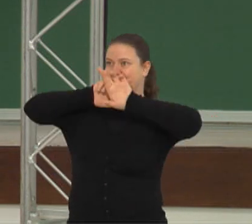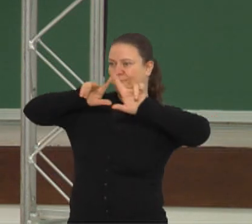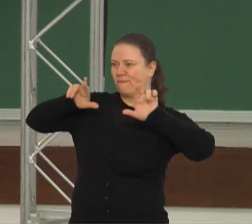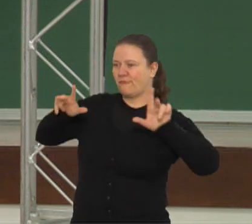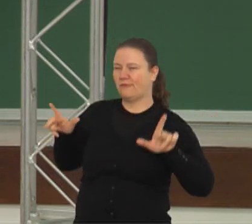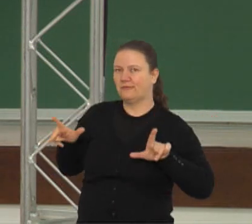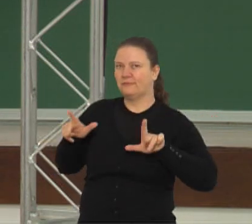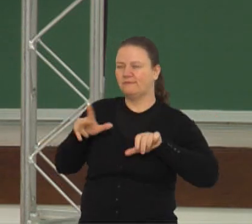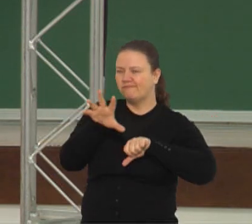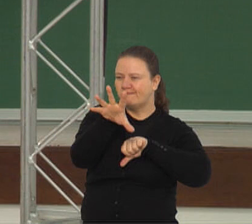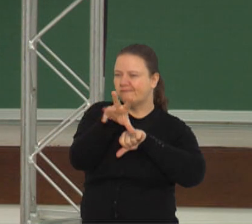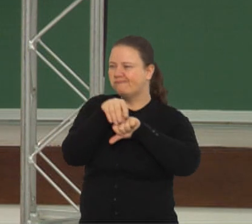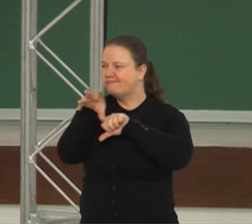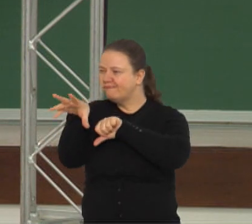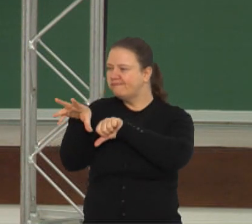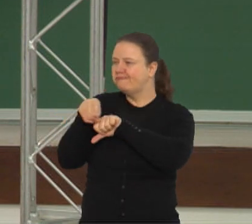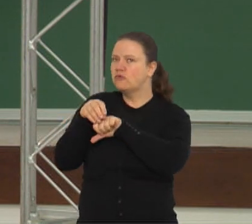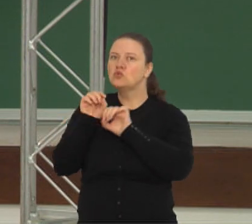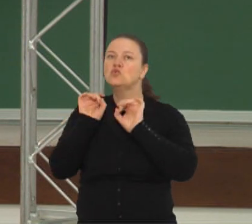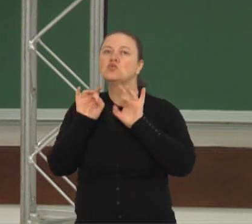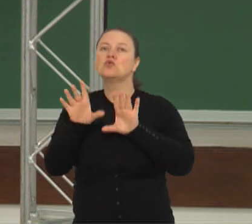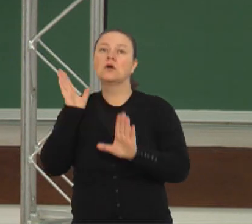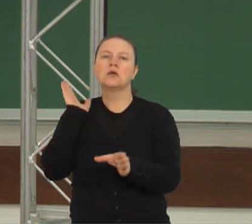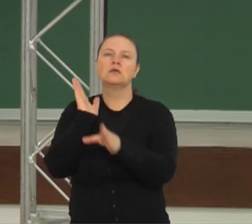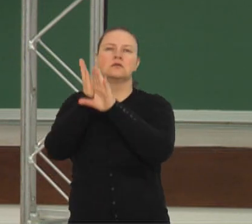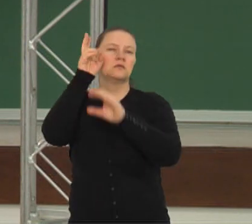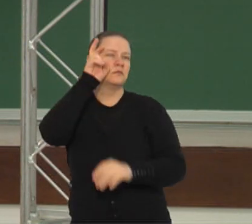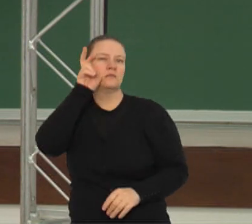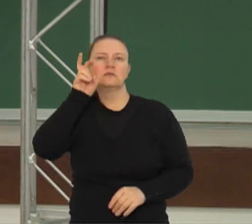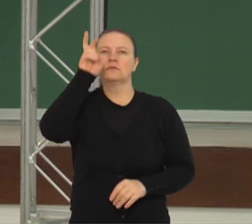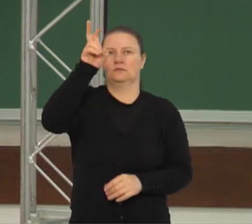captado pela inteligência.